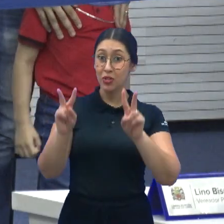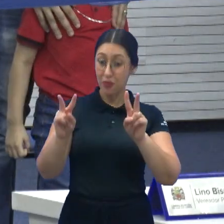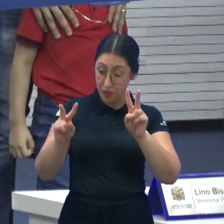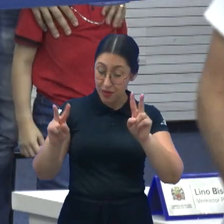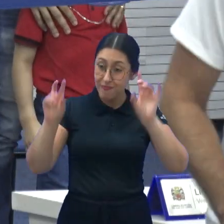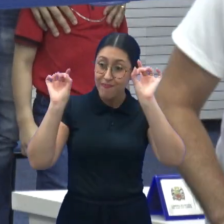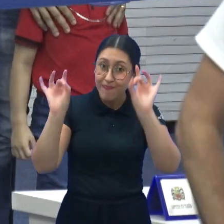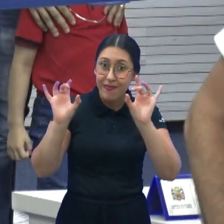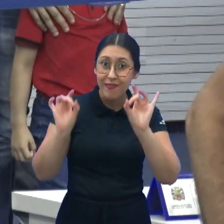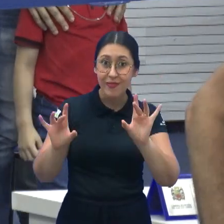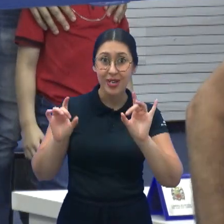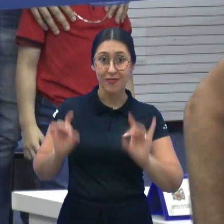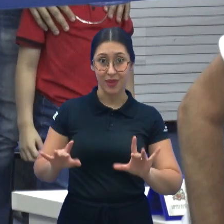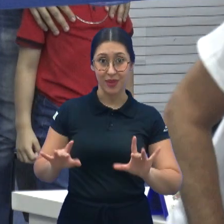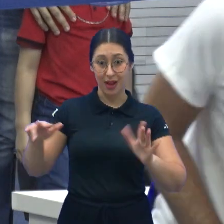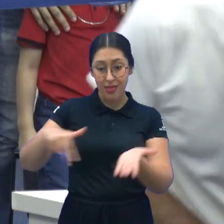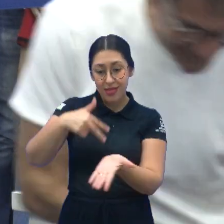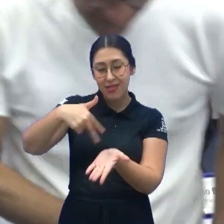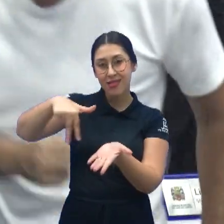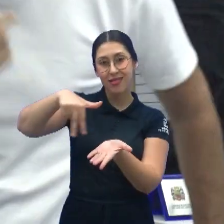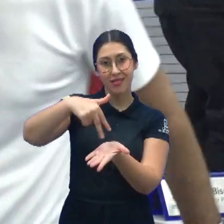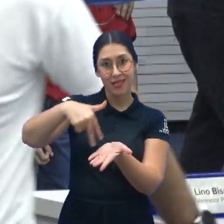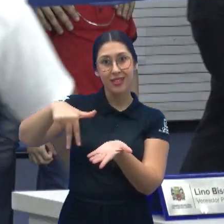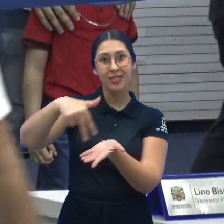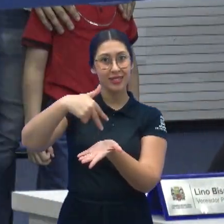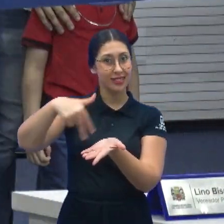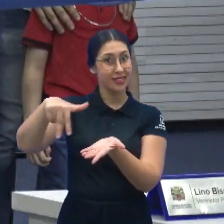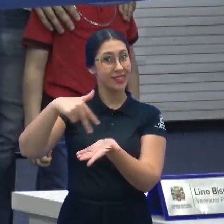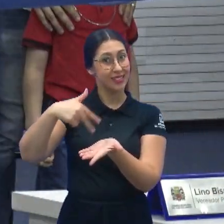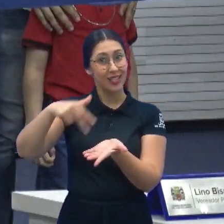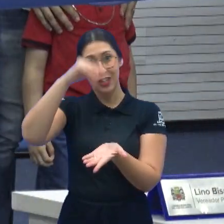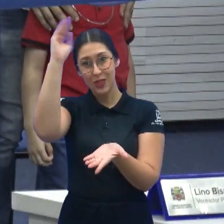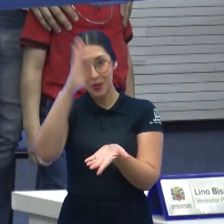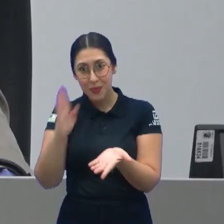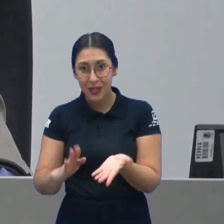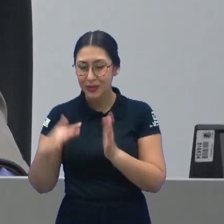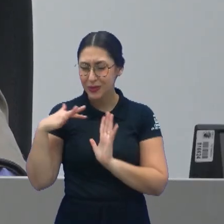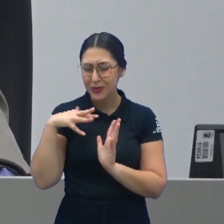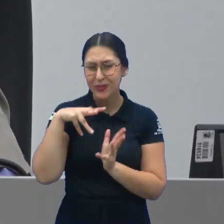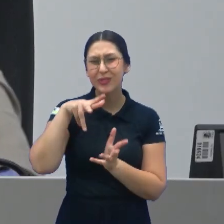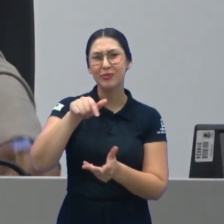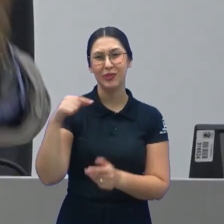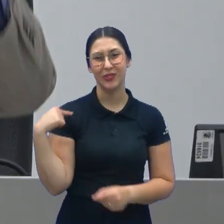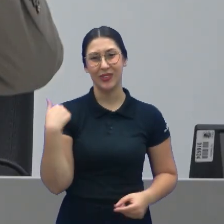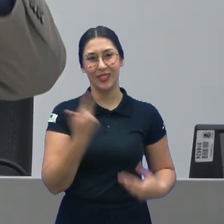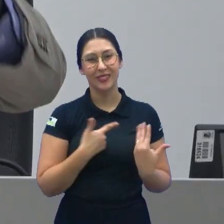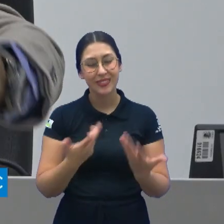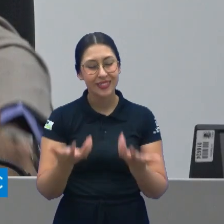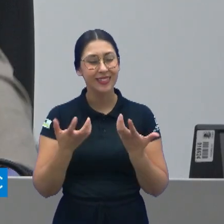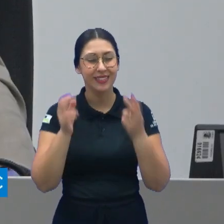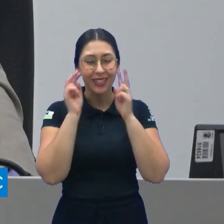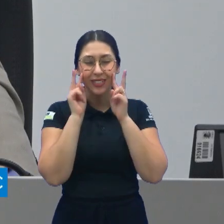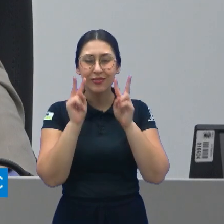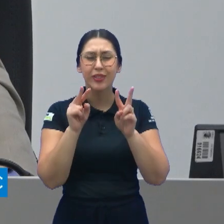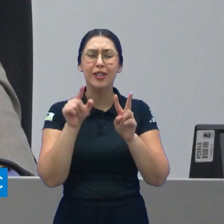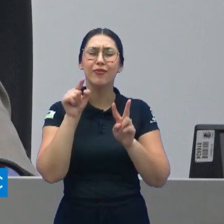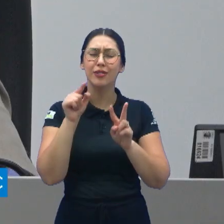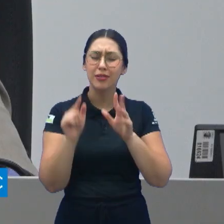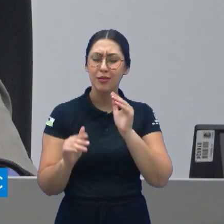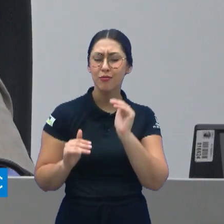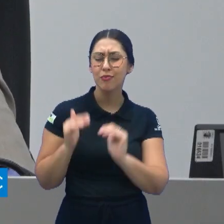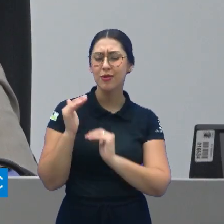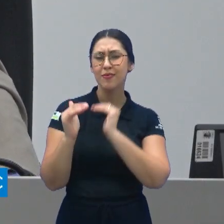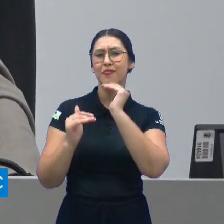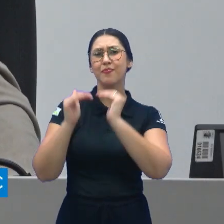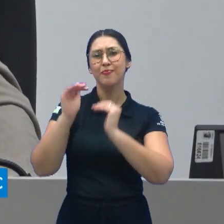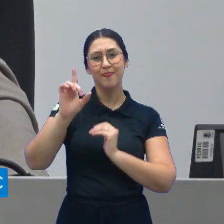nos palcos. Pode ser do nosso Brasil, pode ser do mundo. A gente quer ver você lá em cima, no pódio mais alto. Que Deus te